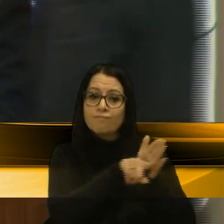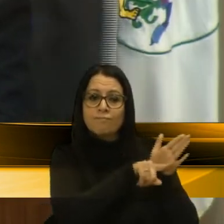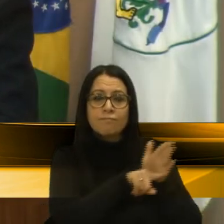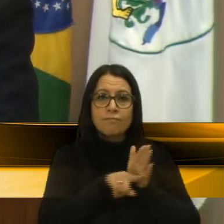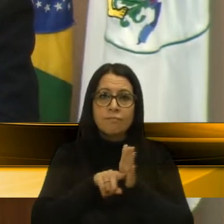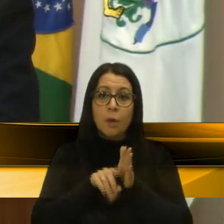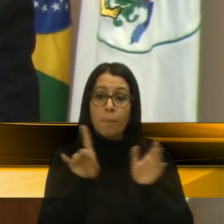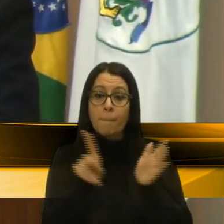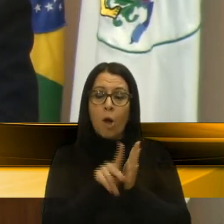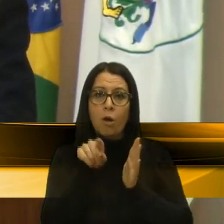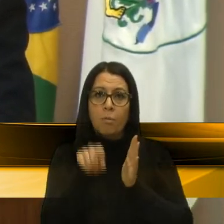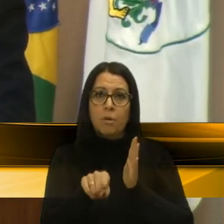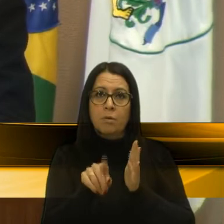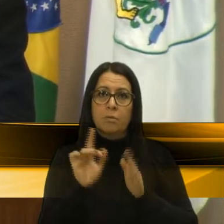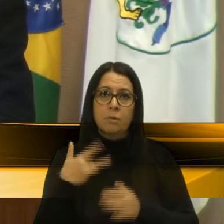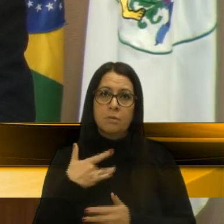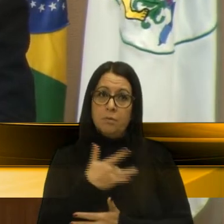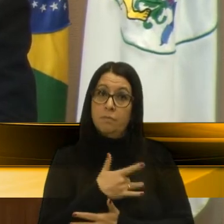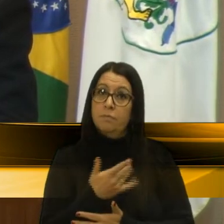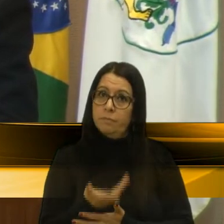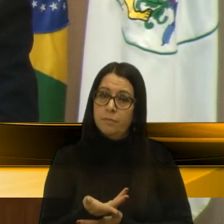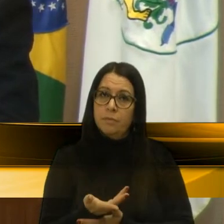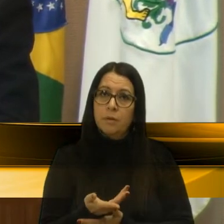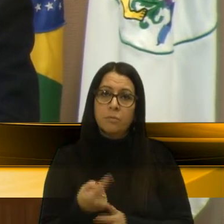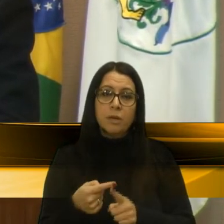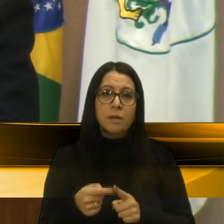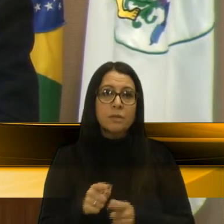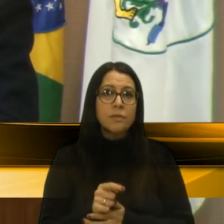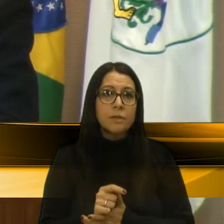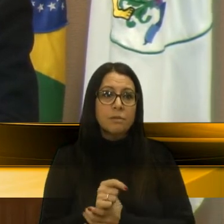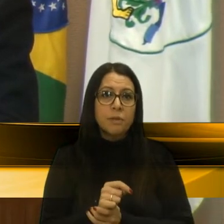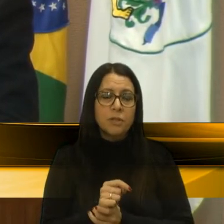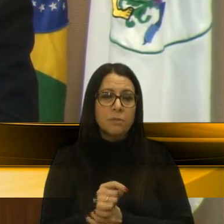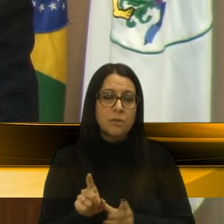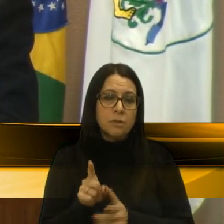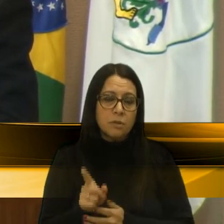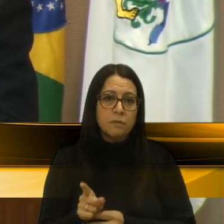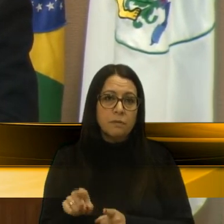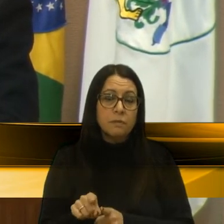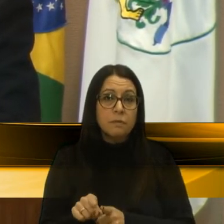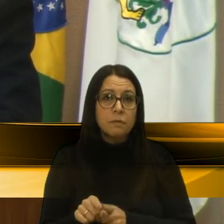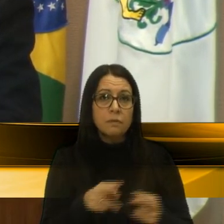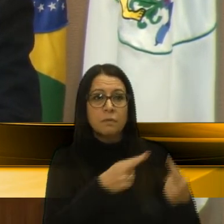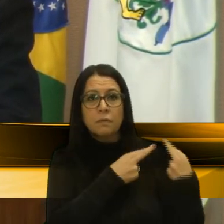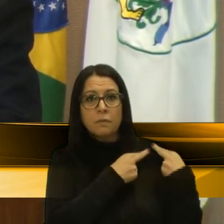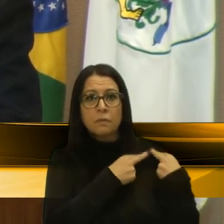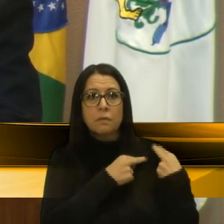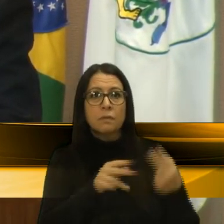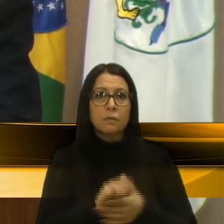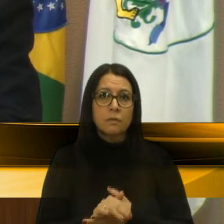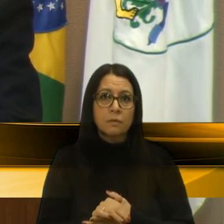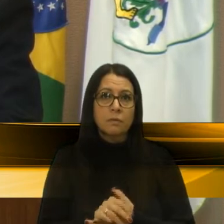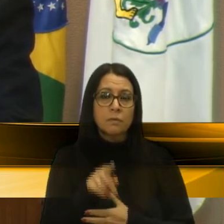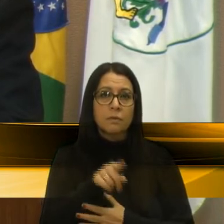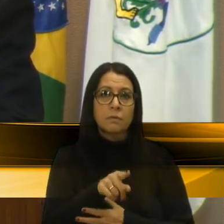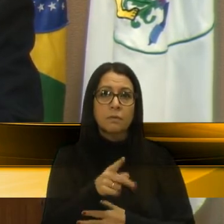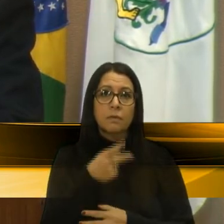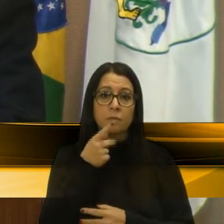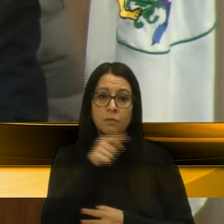dizendo o seguinte: estou lendo com muita atenção o artigo 61 do nosso regimento interno, que trata das